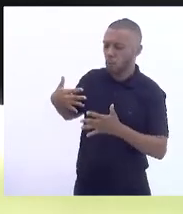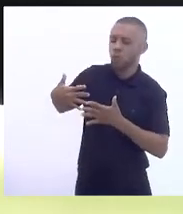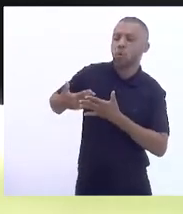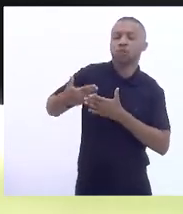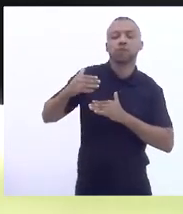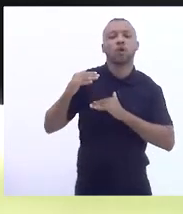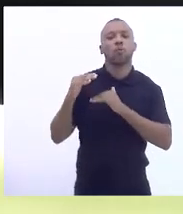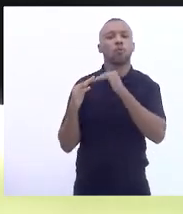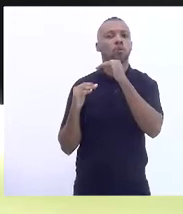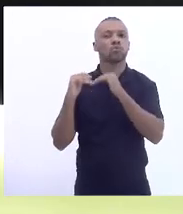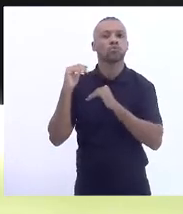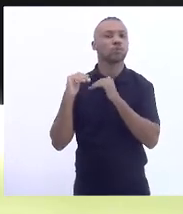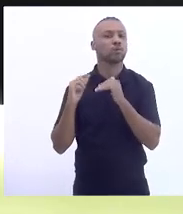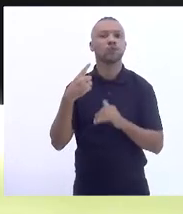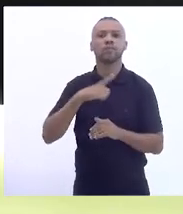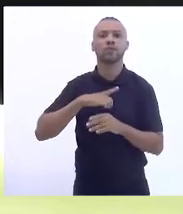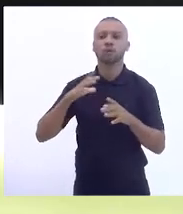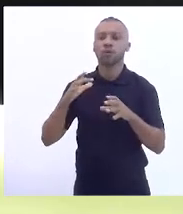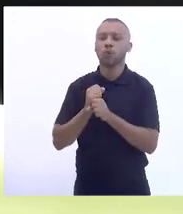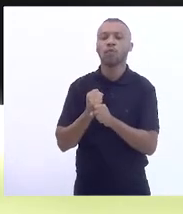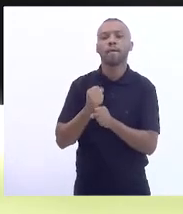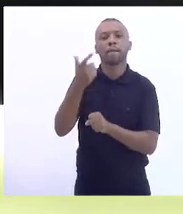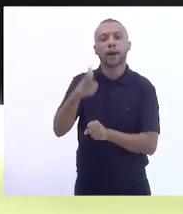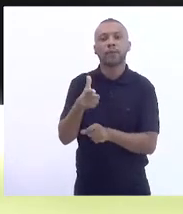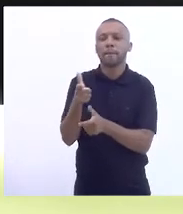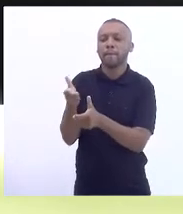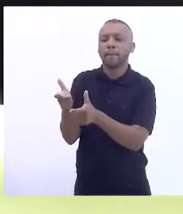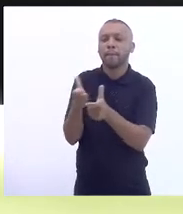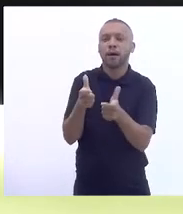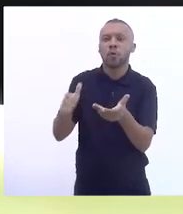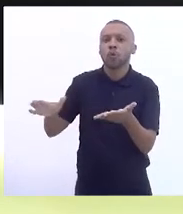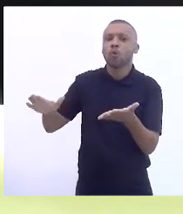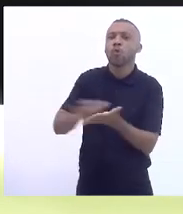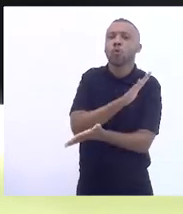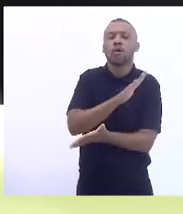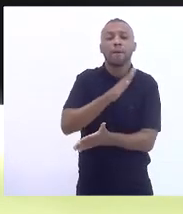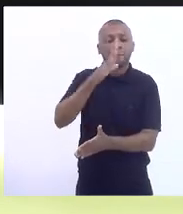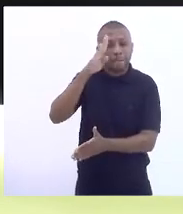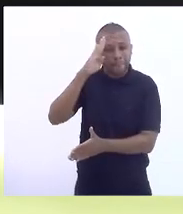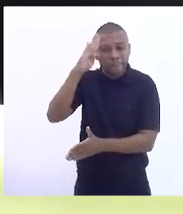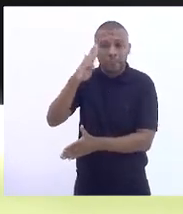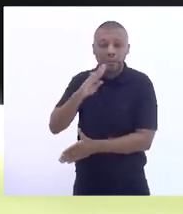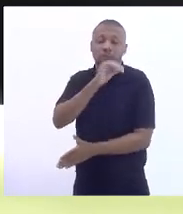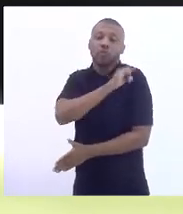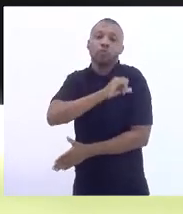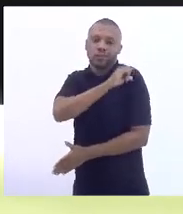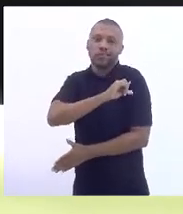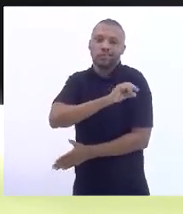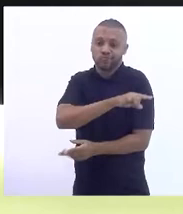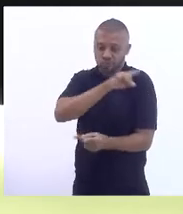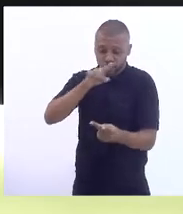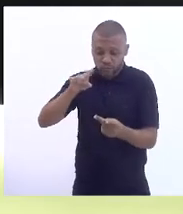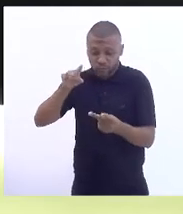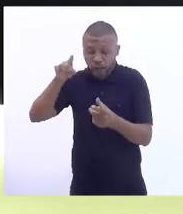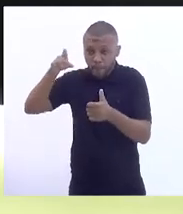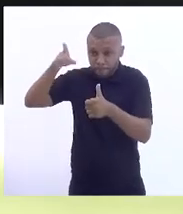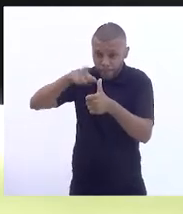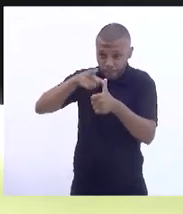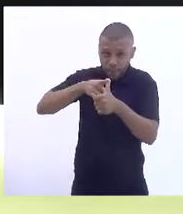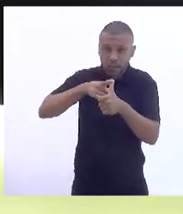nós tivemos mais uma chacina na segunda mais letal do Rio de Janeiro depois do jacarezinho